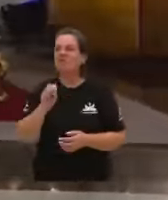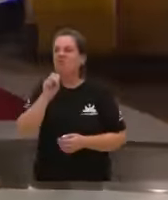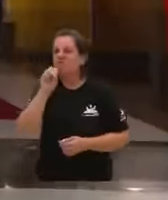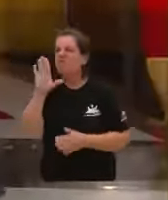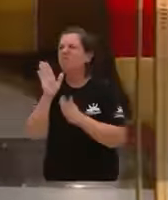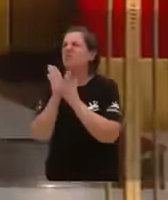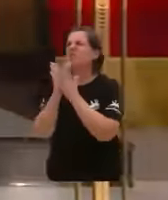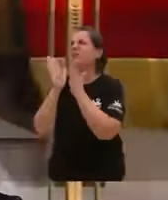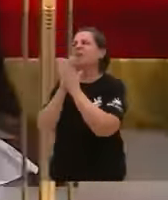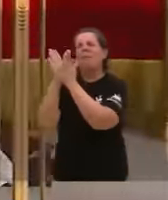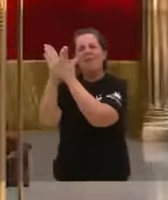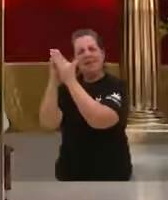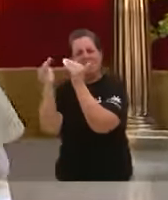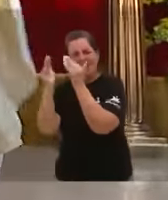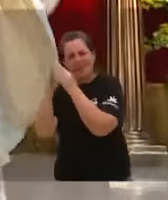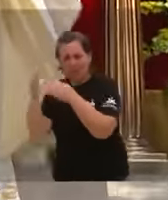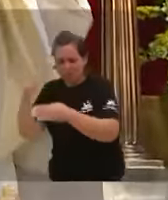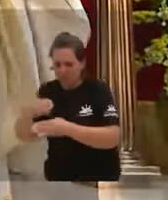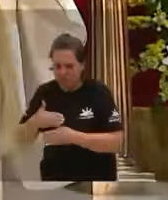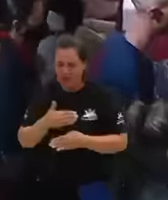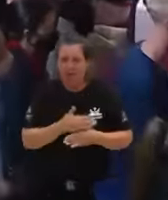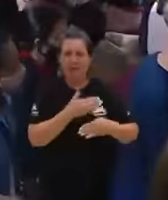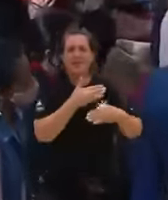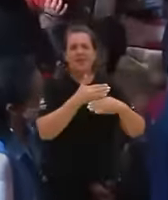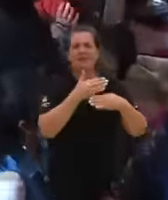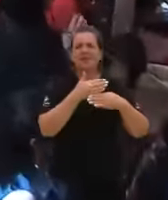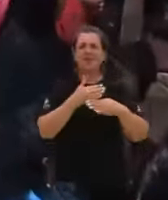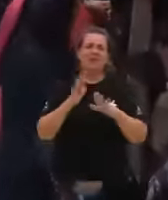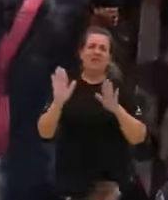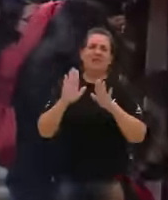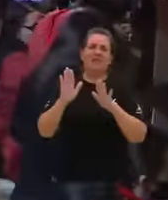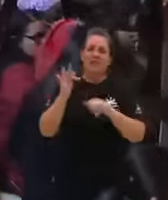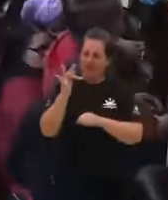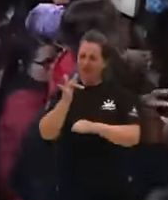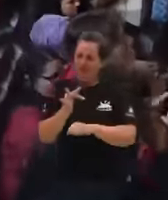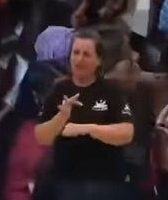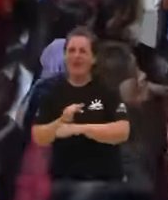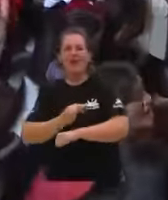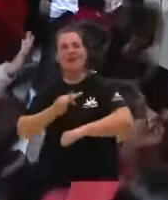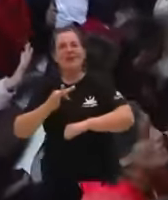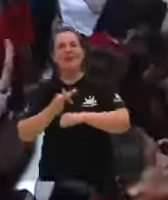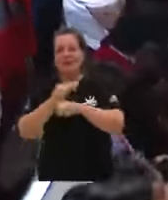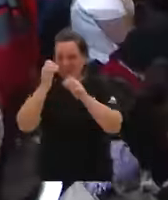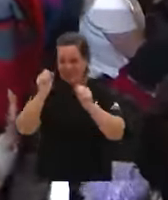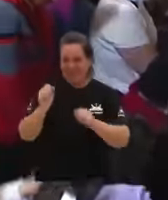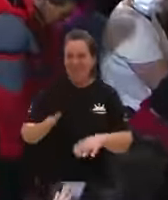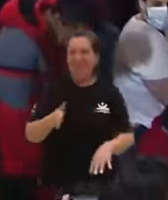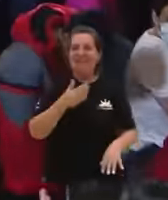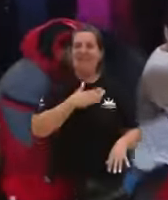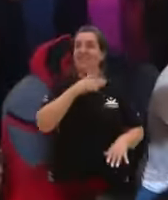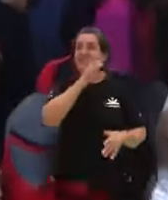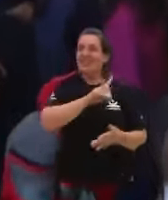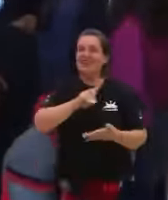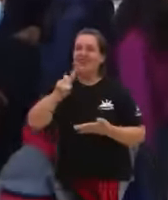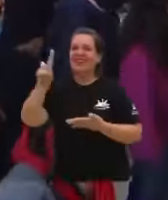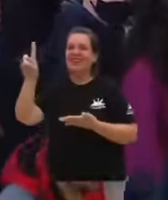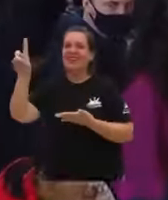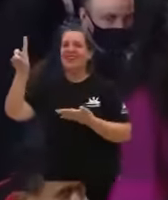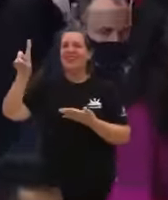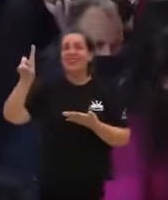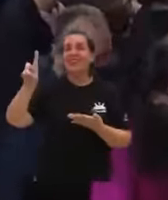Seu orar, seu clamar, as muralhas não resistirão ao poder de